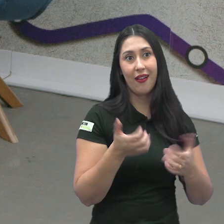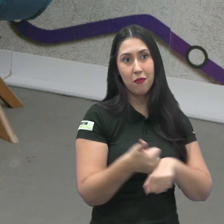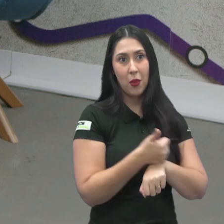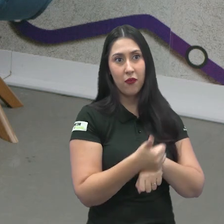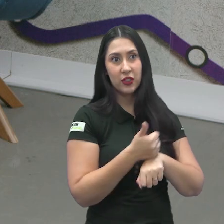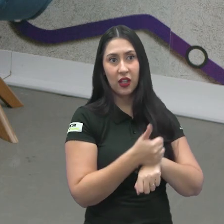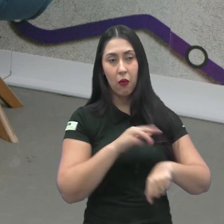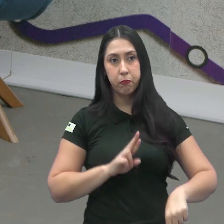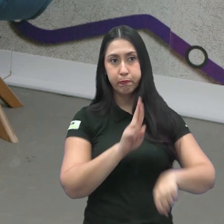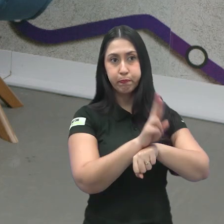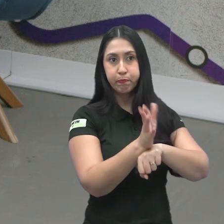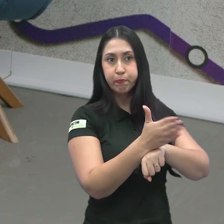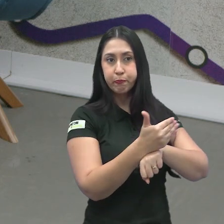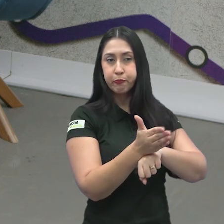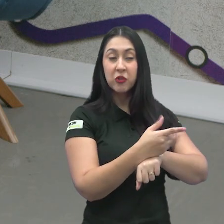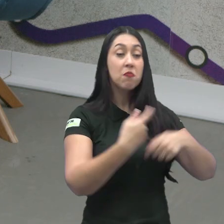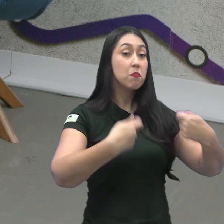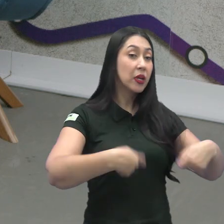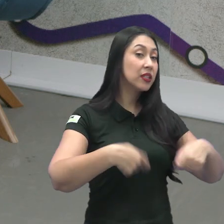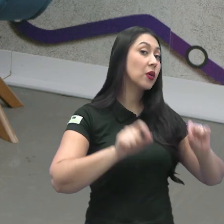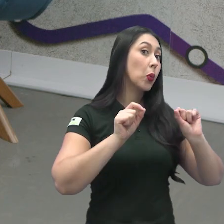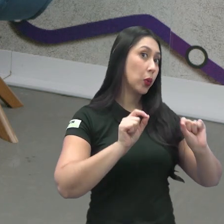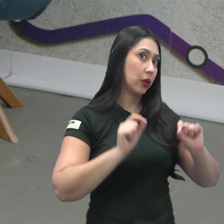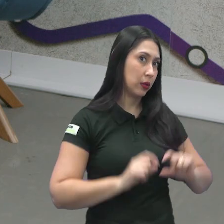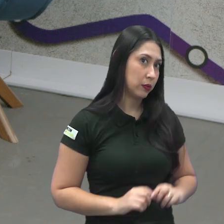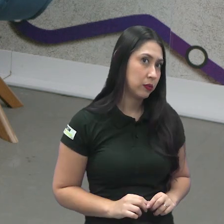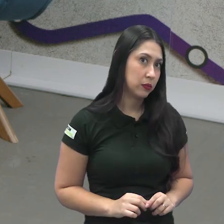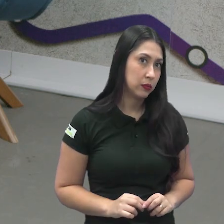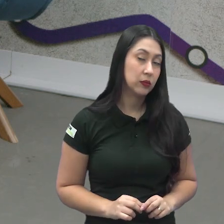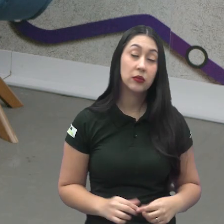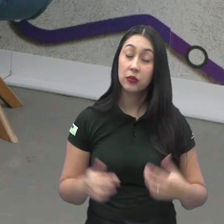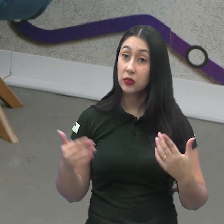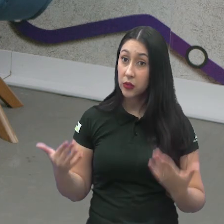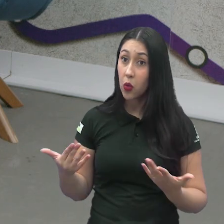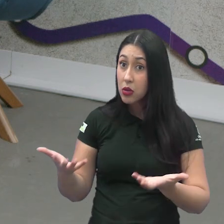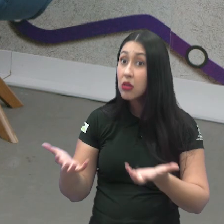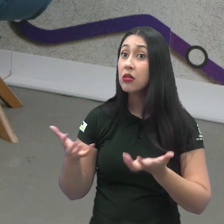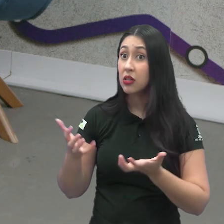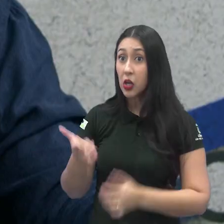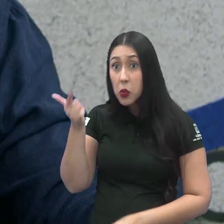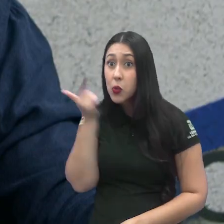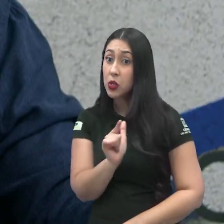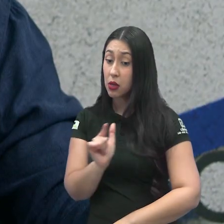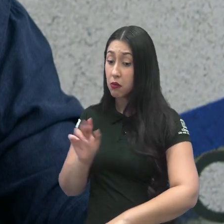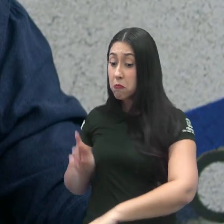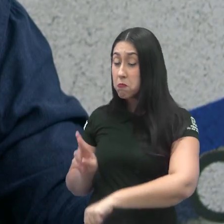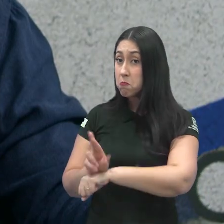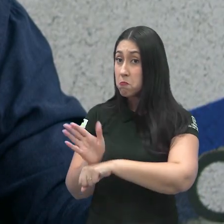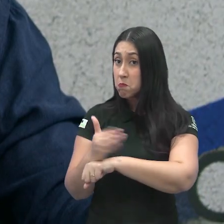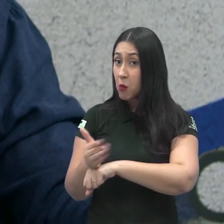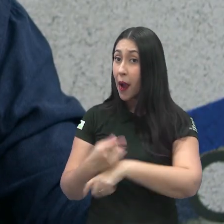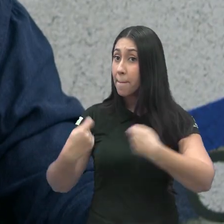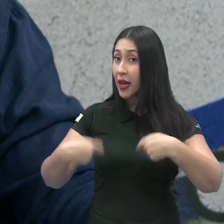diplomática, né, quais são os pré-requisitos para um caminho bom para chegar lá? Bom, Para você chegar à carreira de diplomata, você tem que